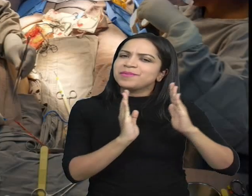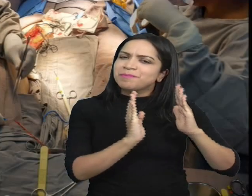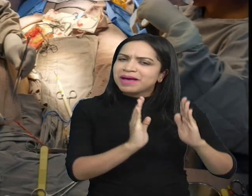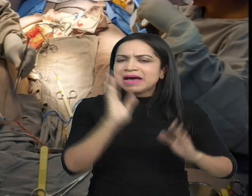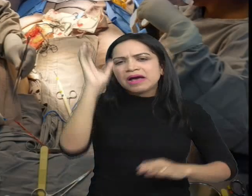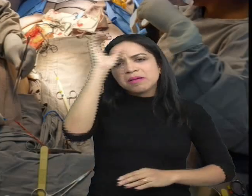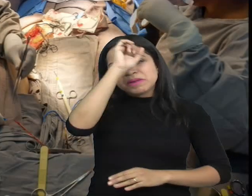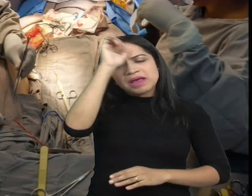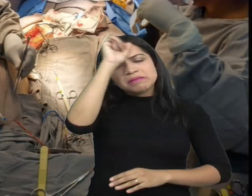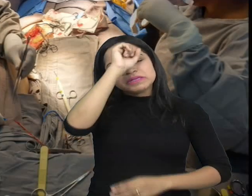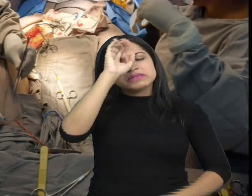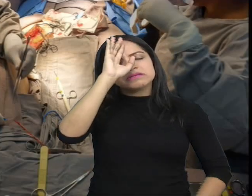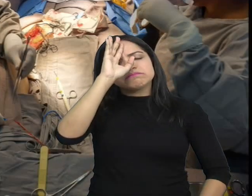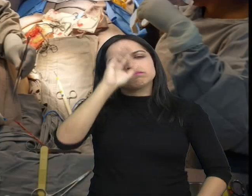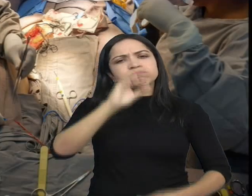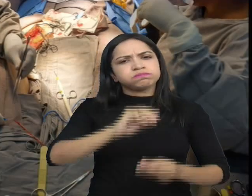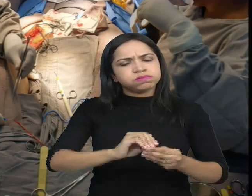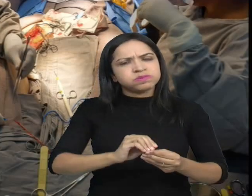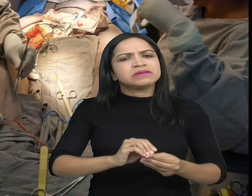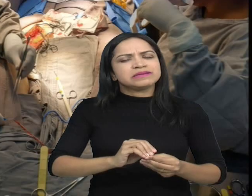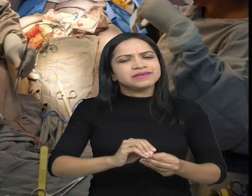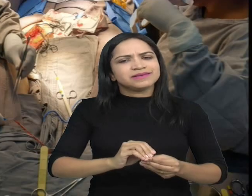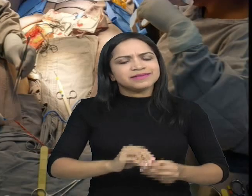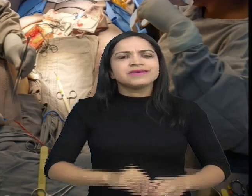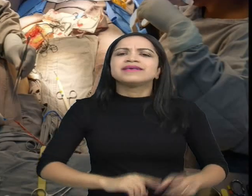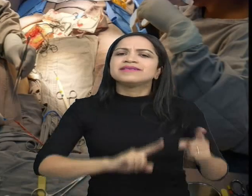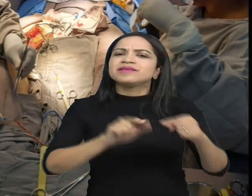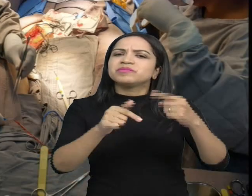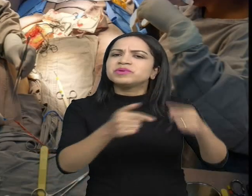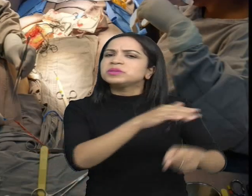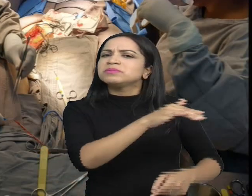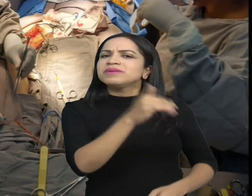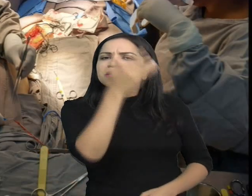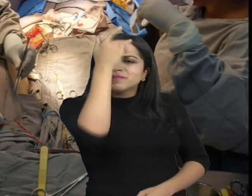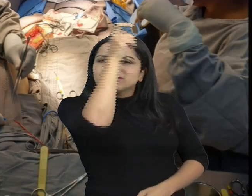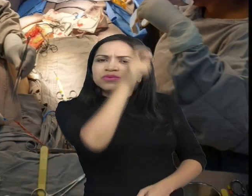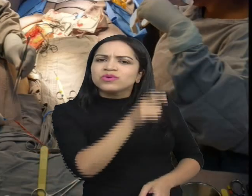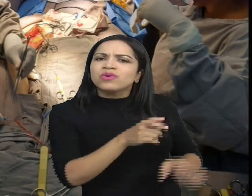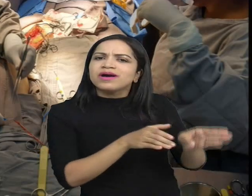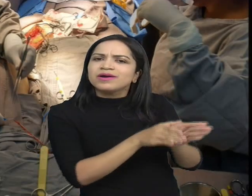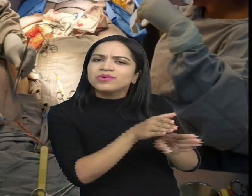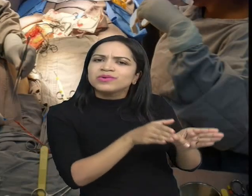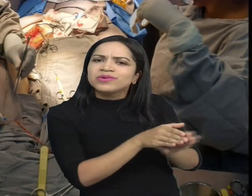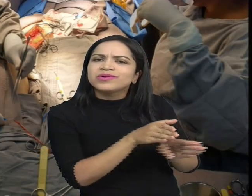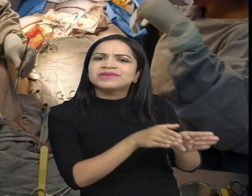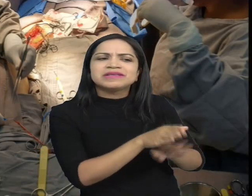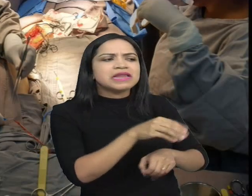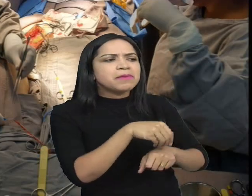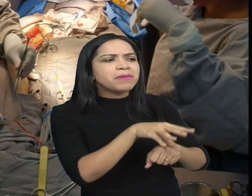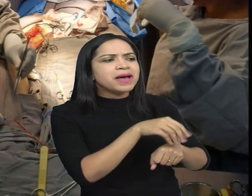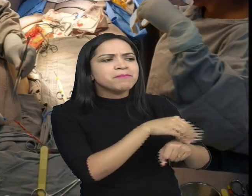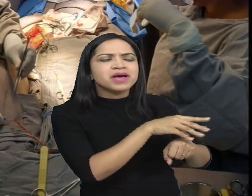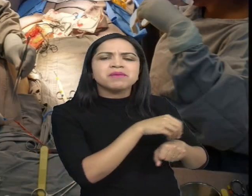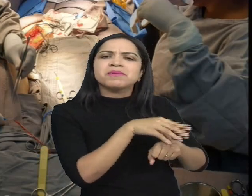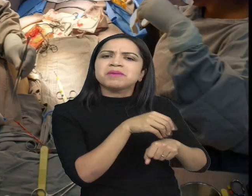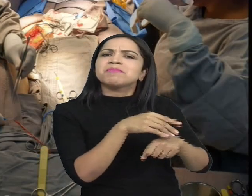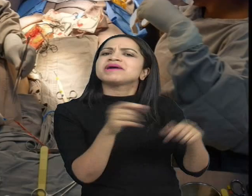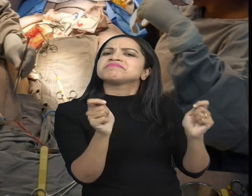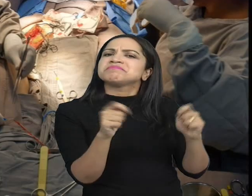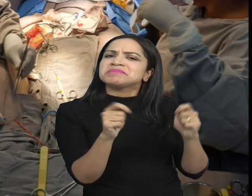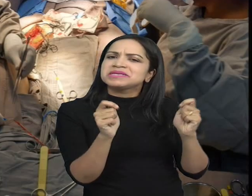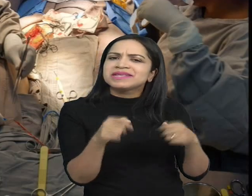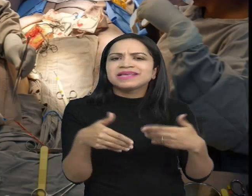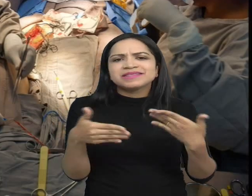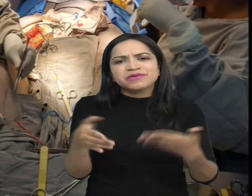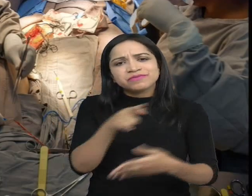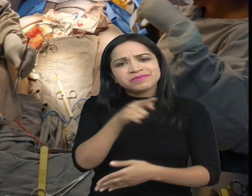hoje até podemos falar com alguém, dando uma orientação, que é muito importante, né, dona Vilta, aqui presente hoje,